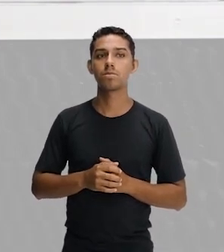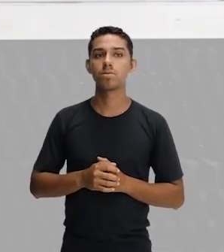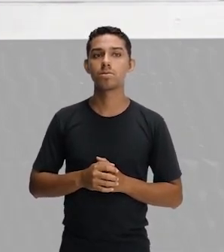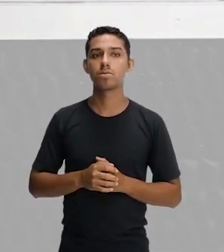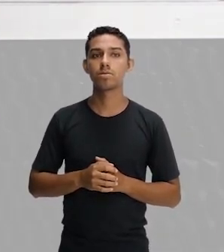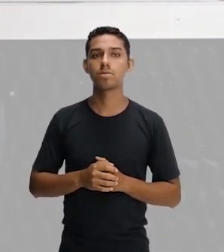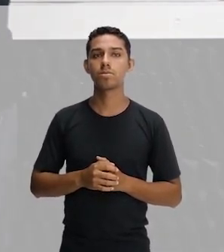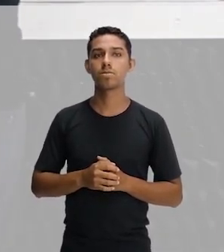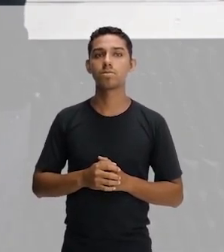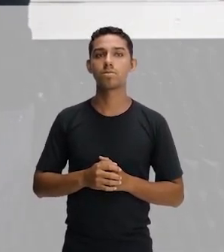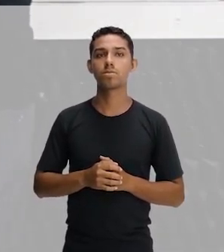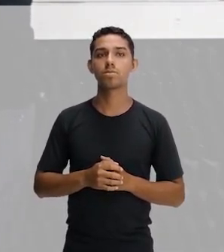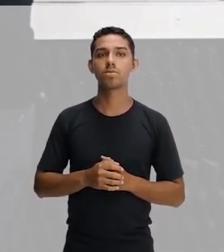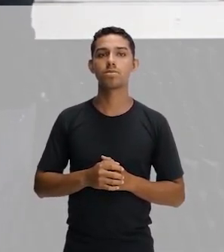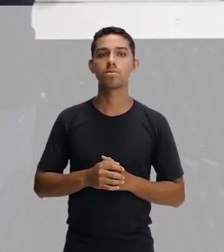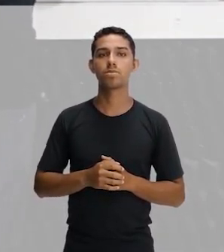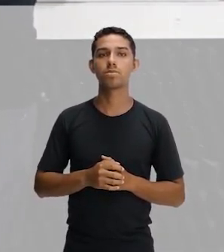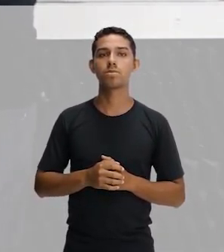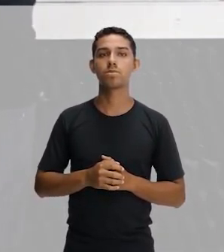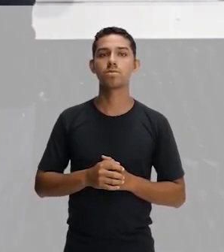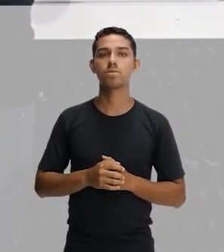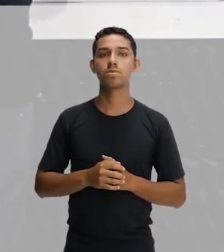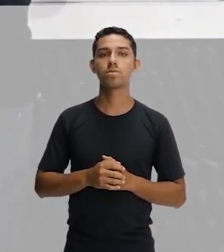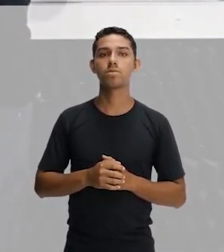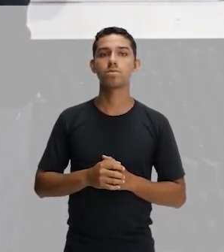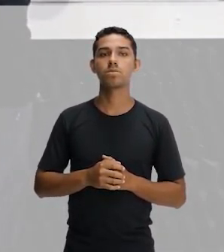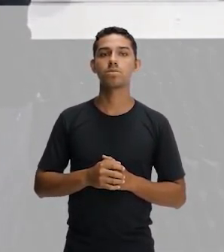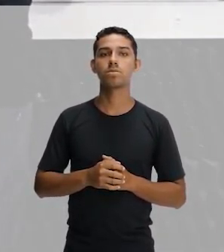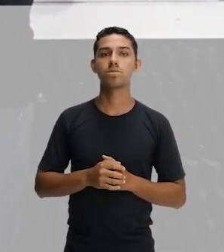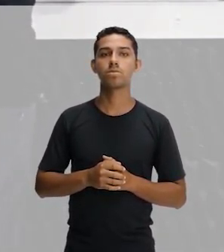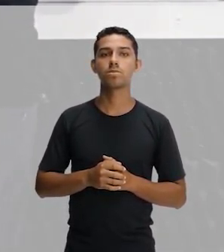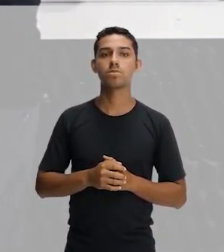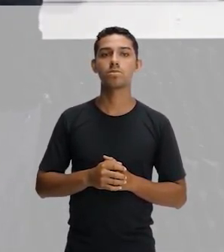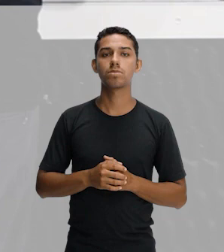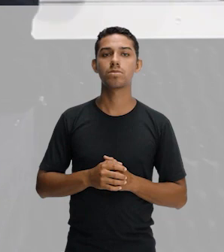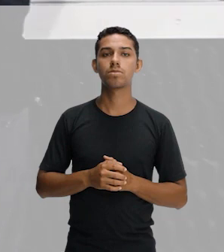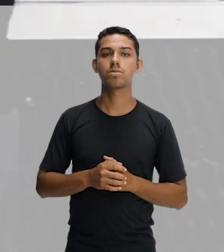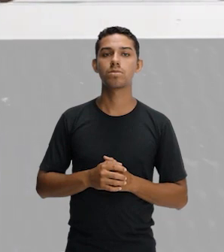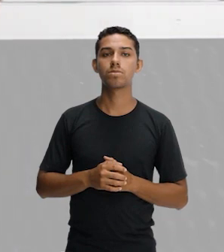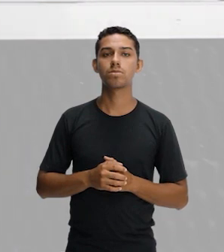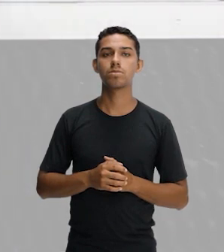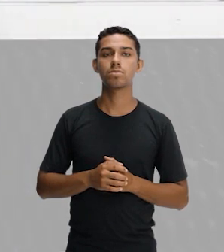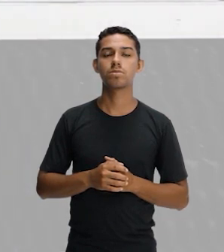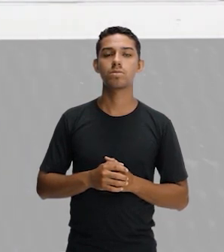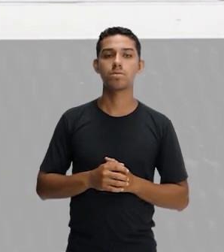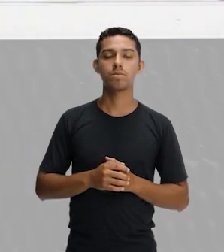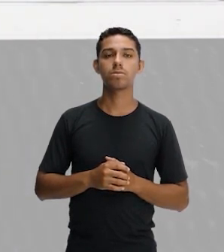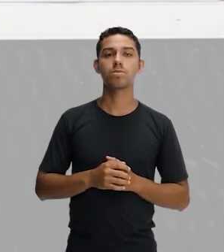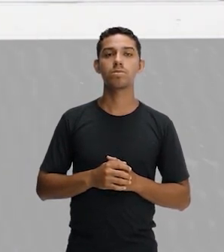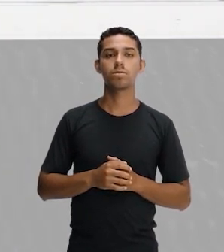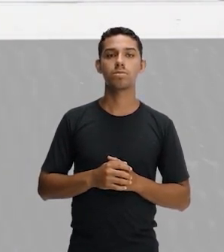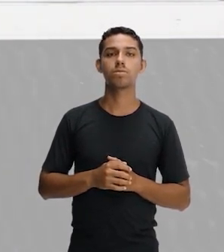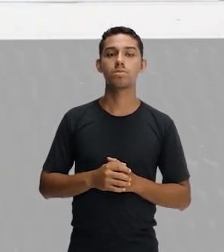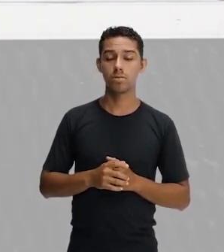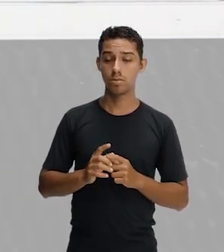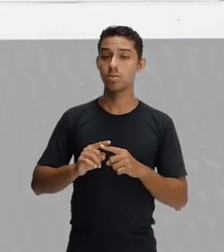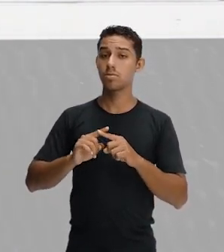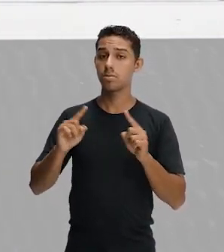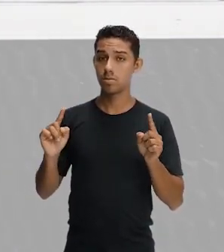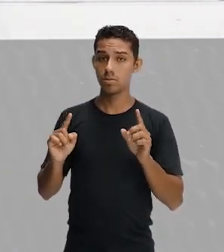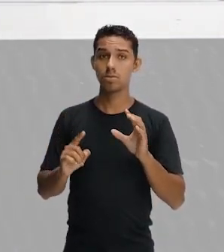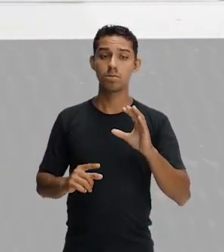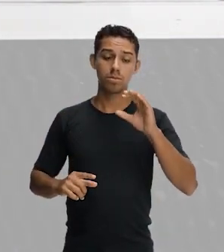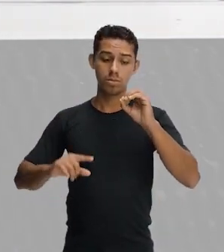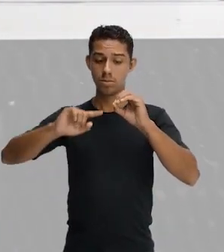E 0, com qualquer número ali, vai dar o 0. Então, nós temos aqui 600. Porém,